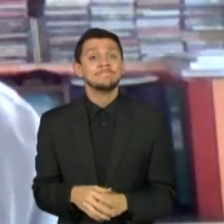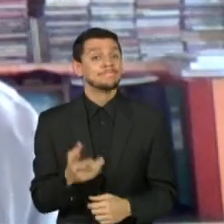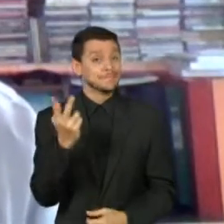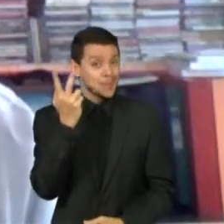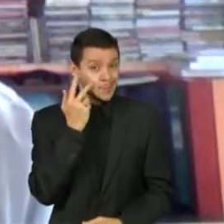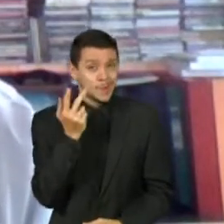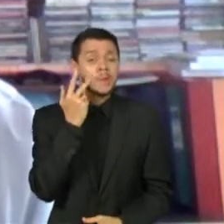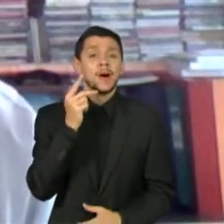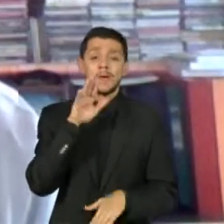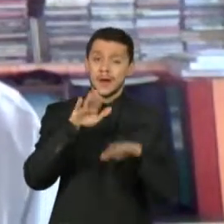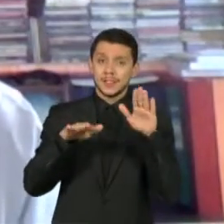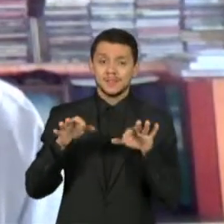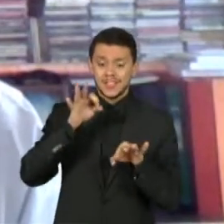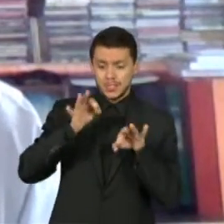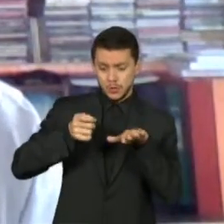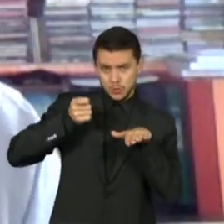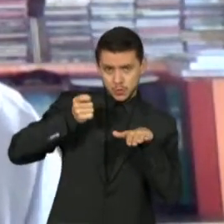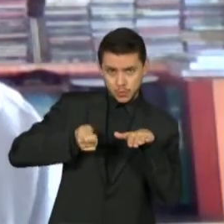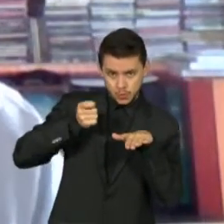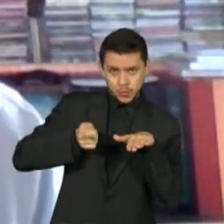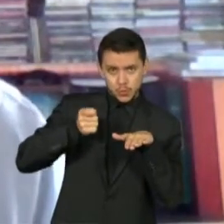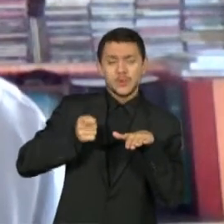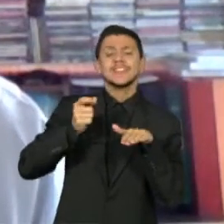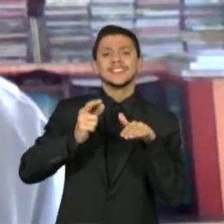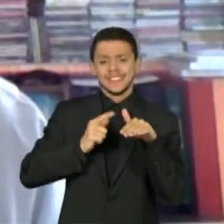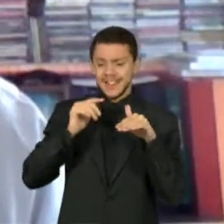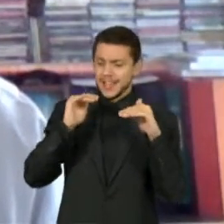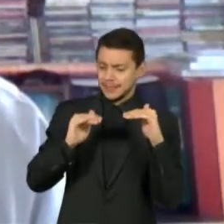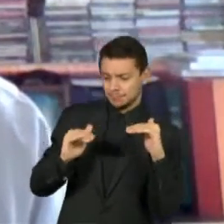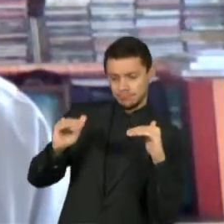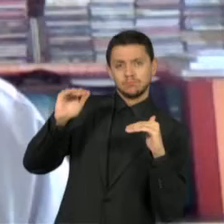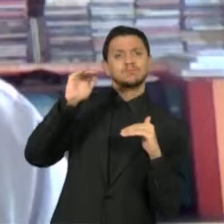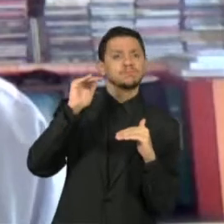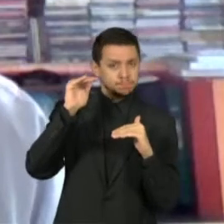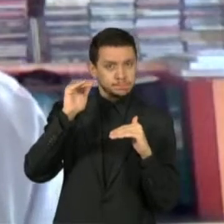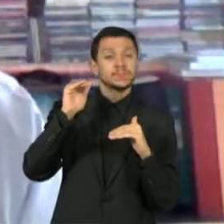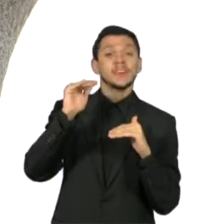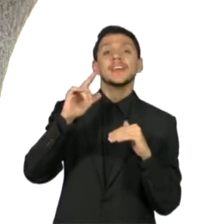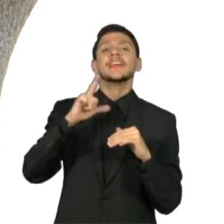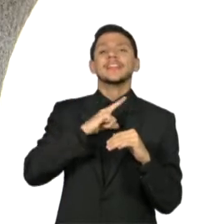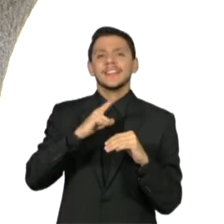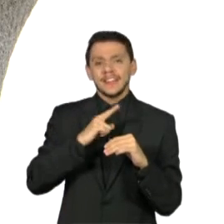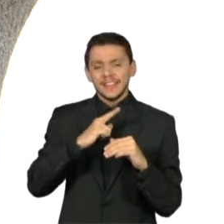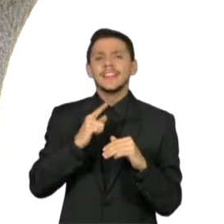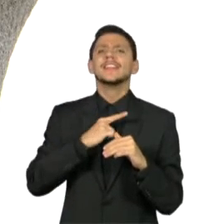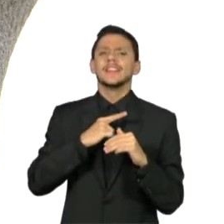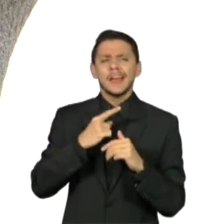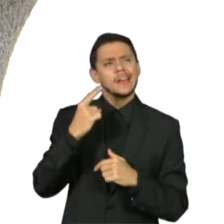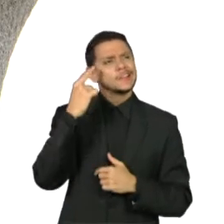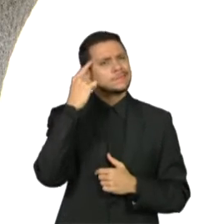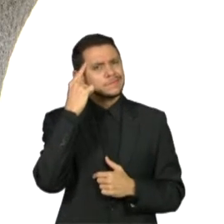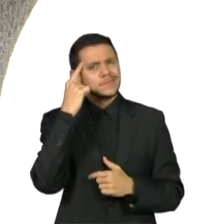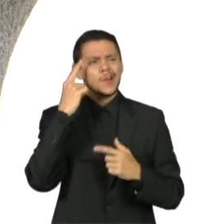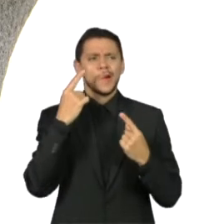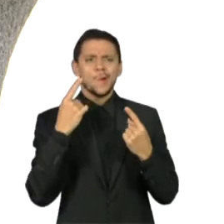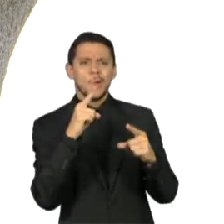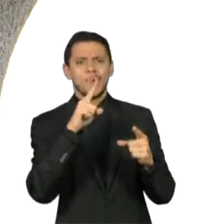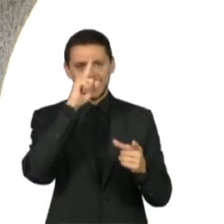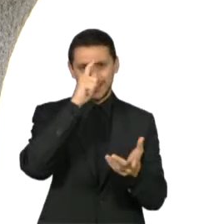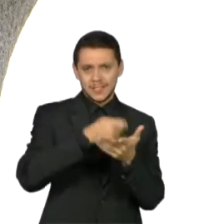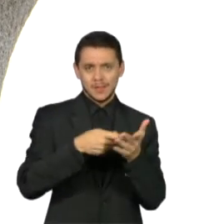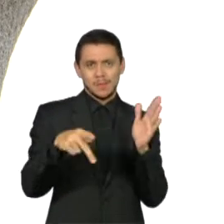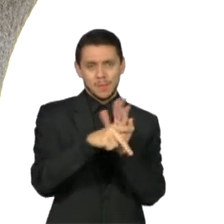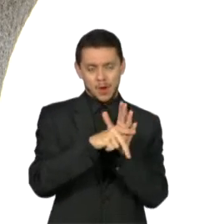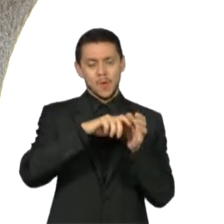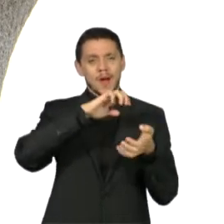muitas vezes juízes de instâncias inferiores, em alguma medida, se insurjam contra decisões dos tribunais